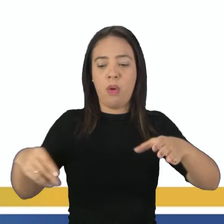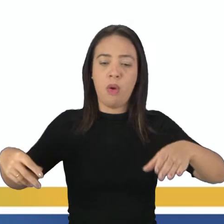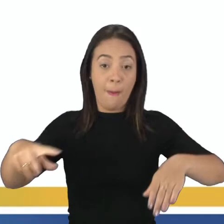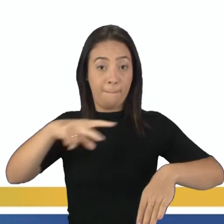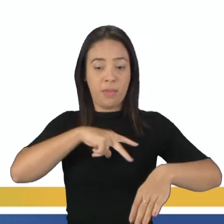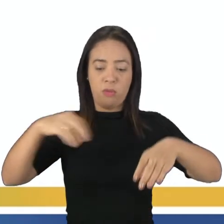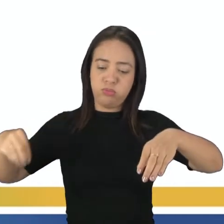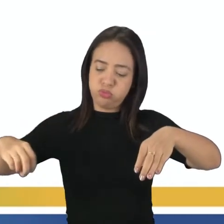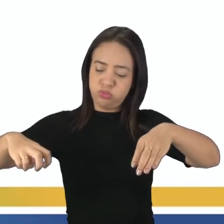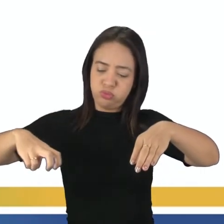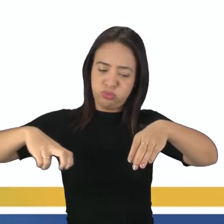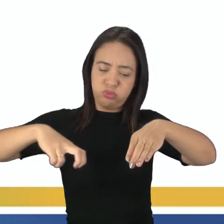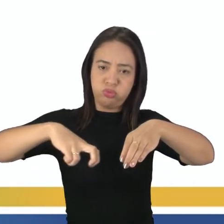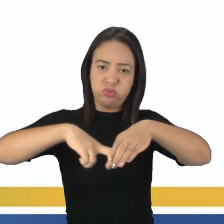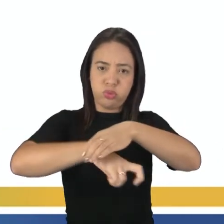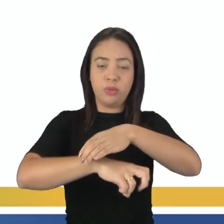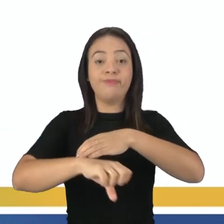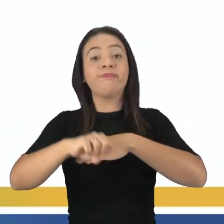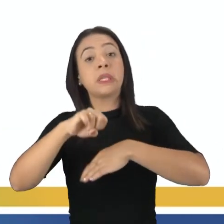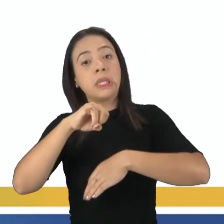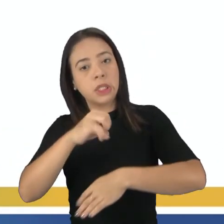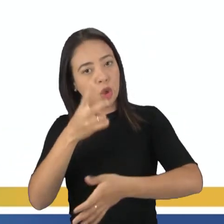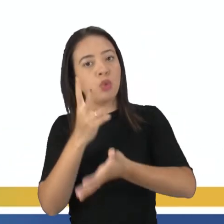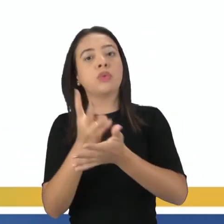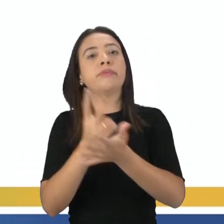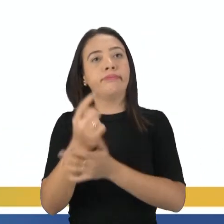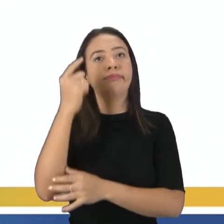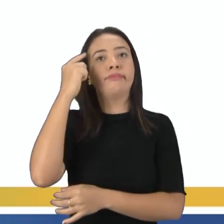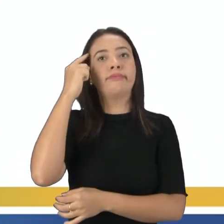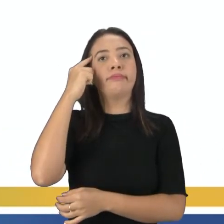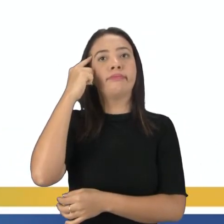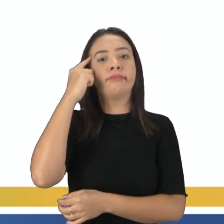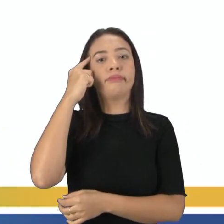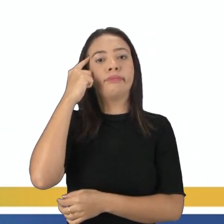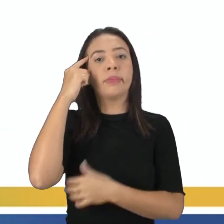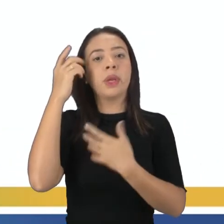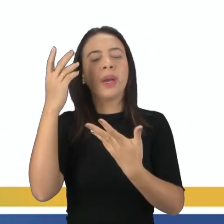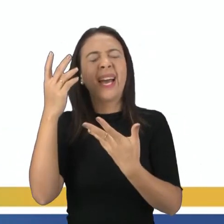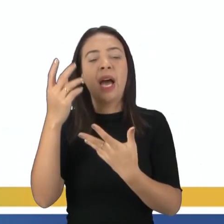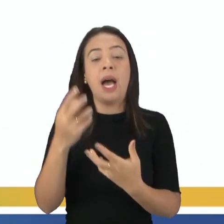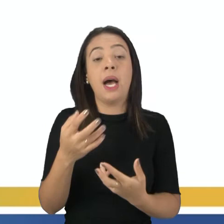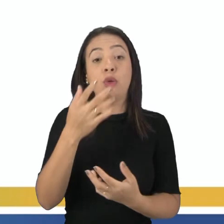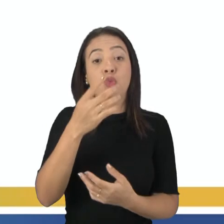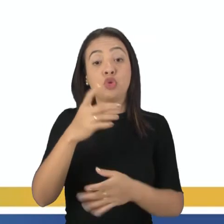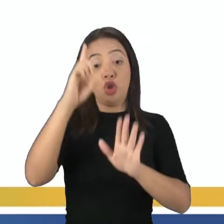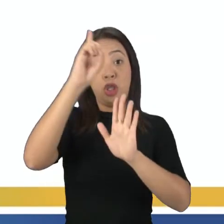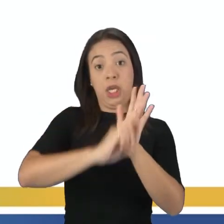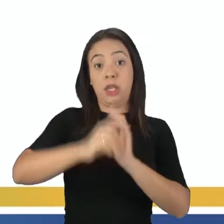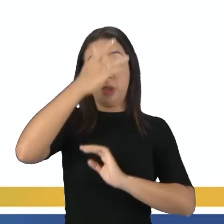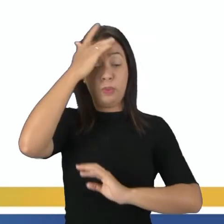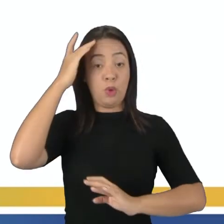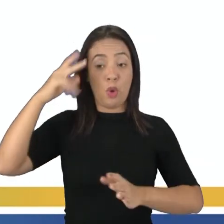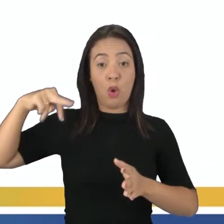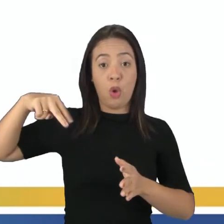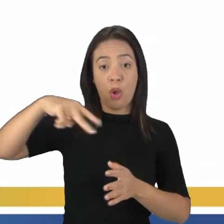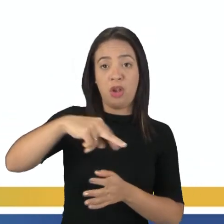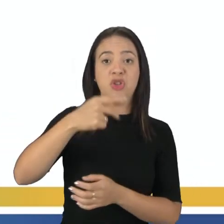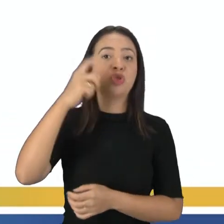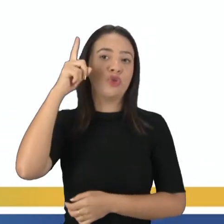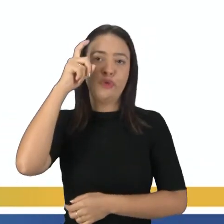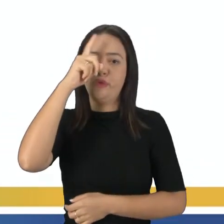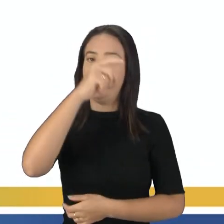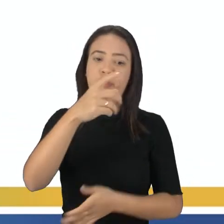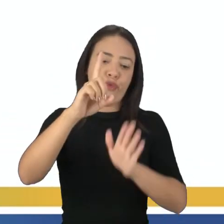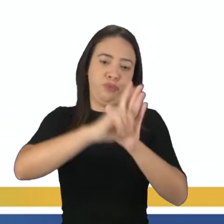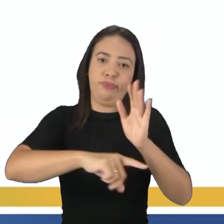Enquanto esta mentalidade persistir, o projeto de resgate dos direitos dos pedestres terá dificuldade de obter sucesso.